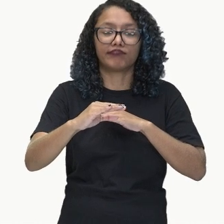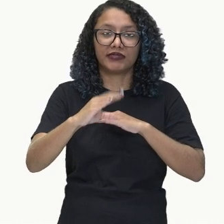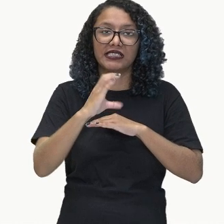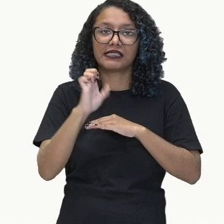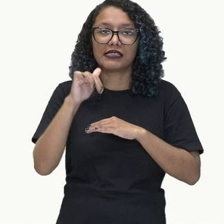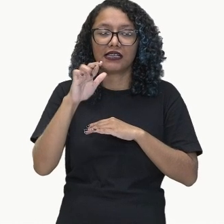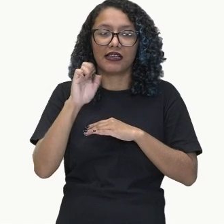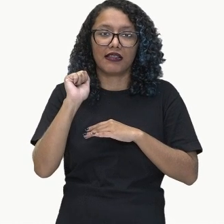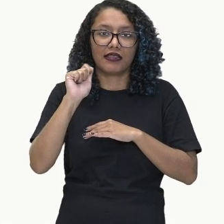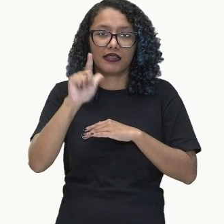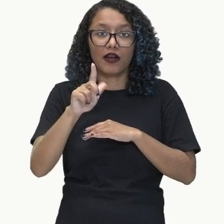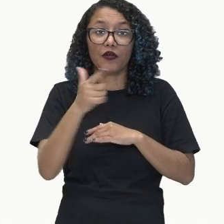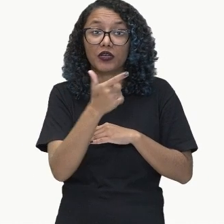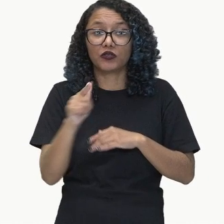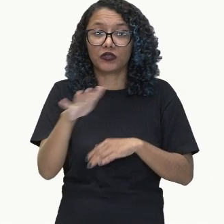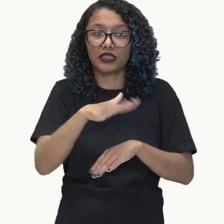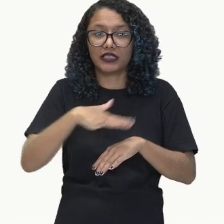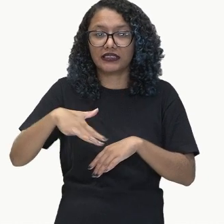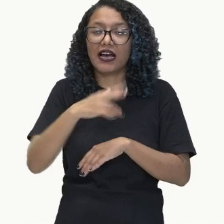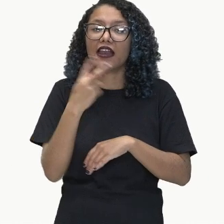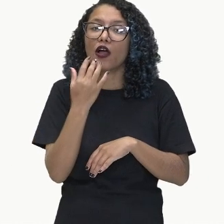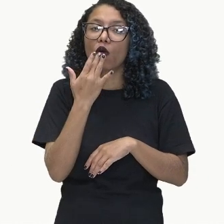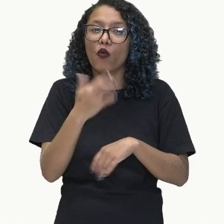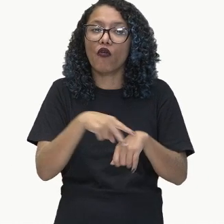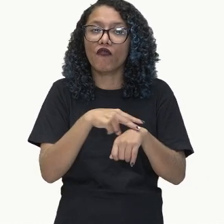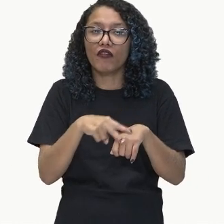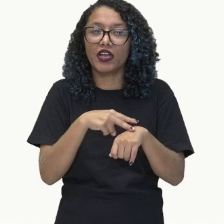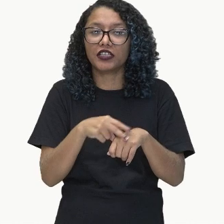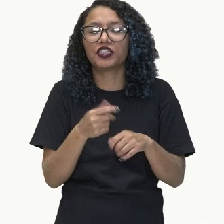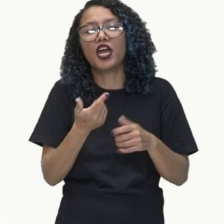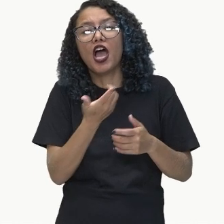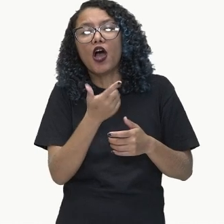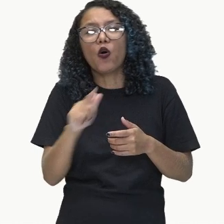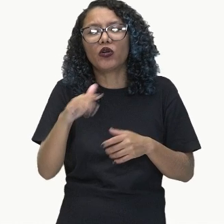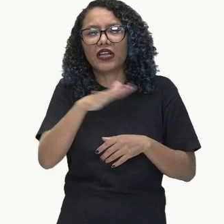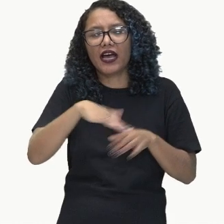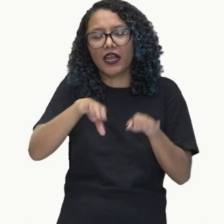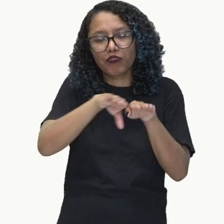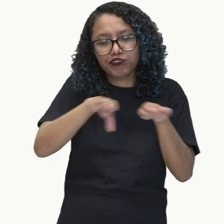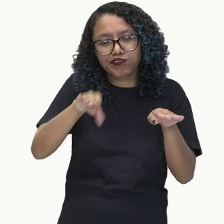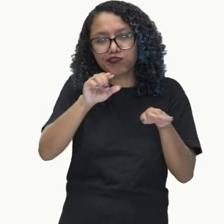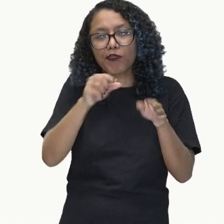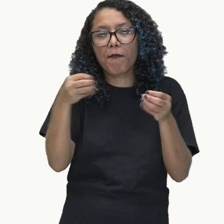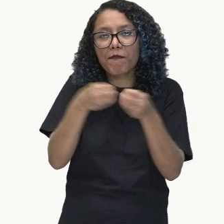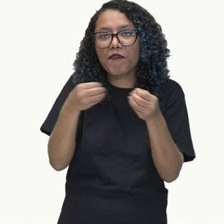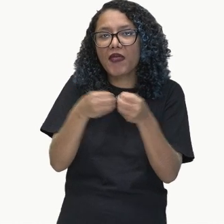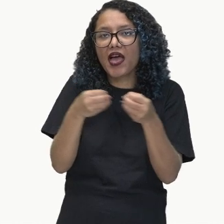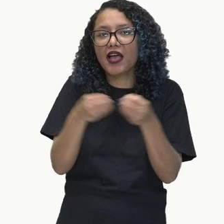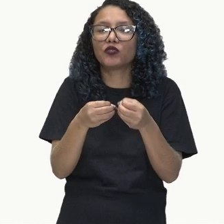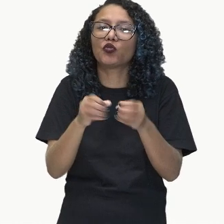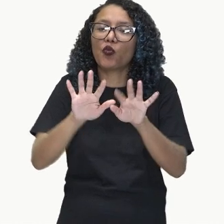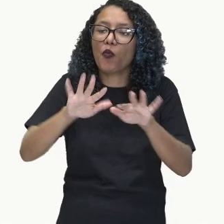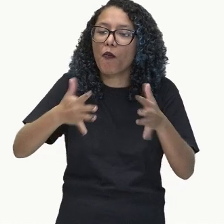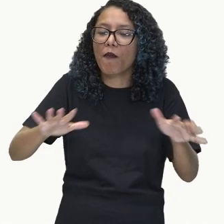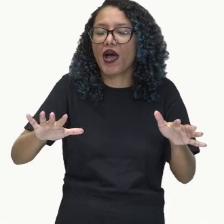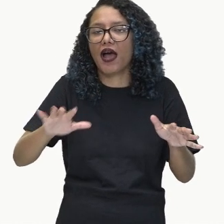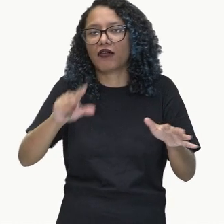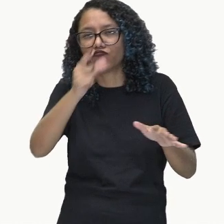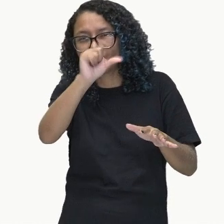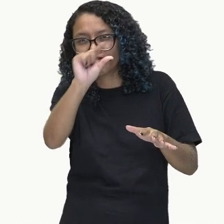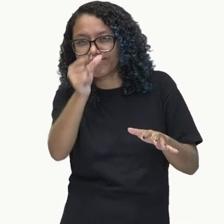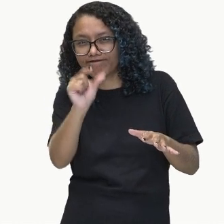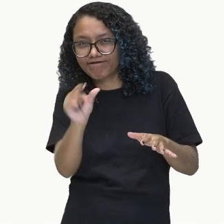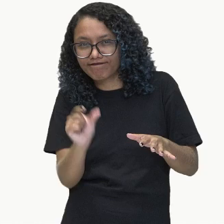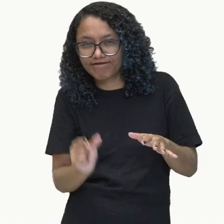verde são as planícies costeiras que eu vou ter ao longo desses 2 países. Quando a gente fala em rios, a gente